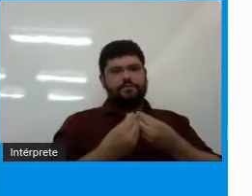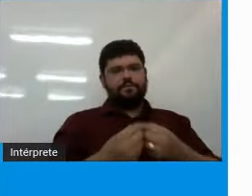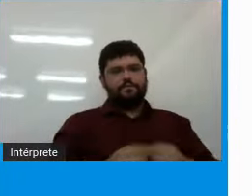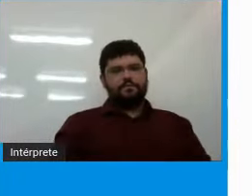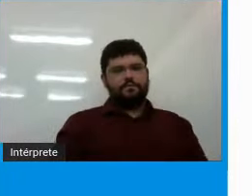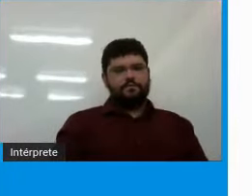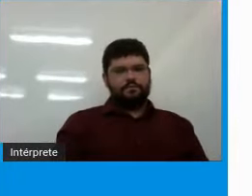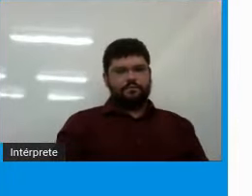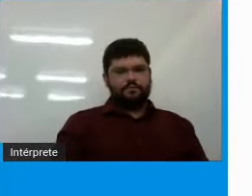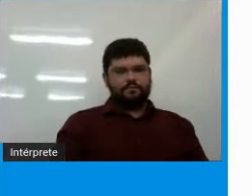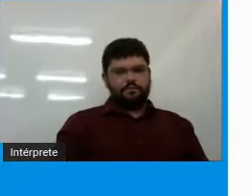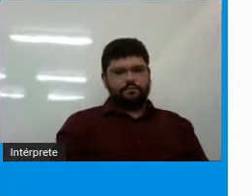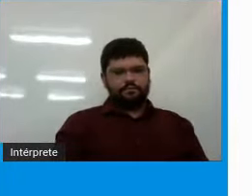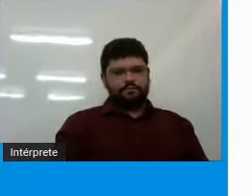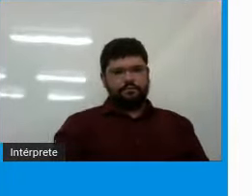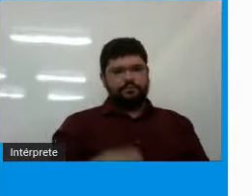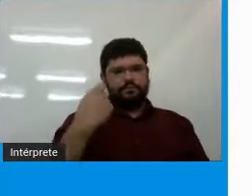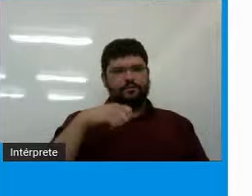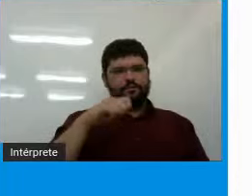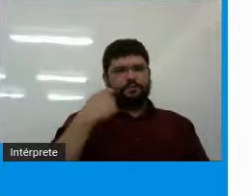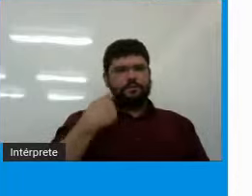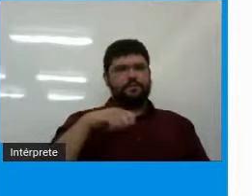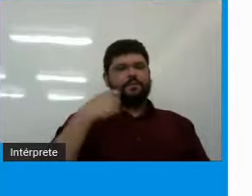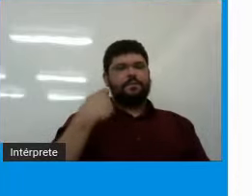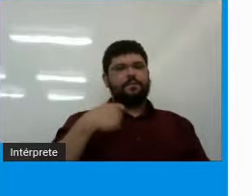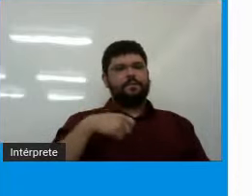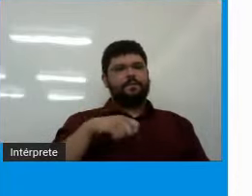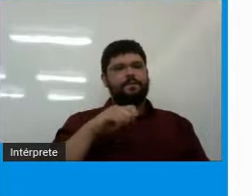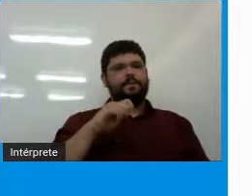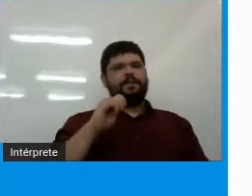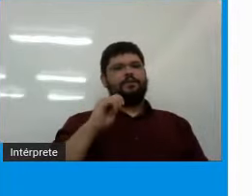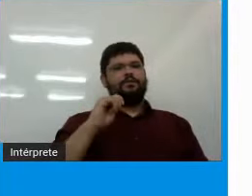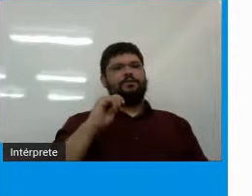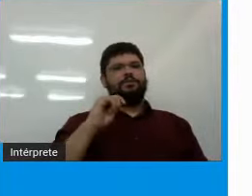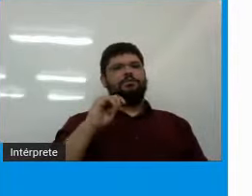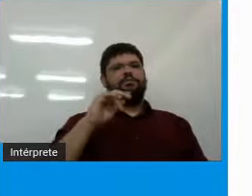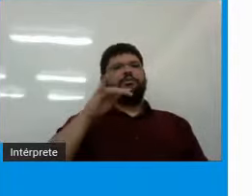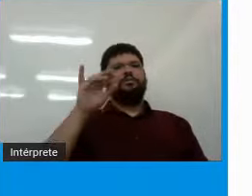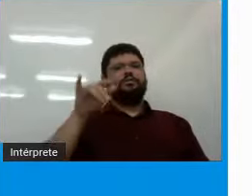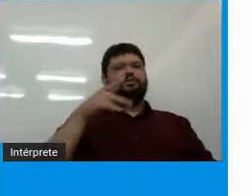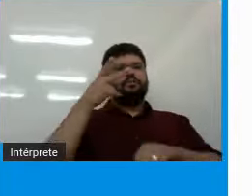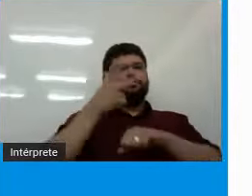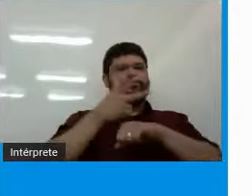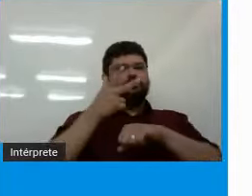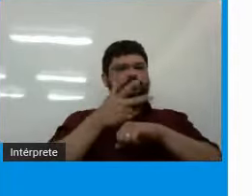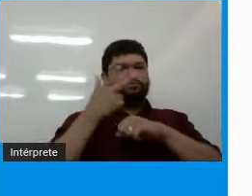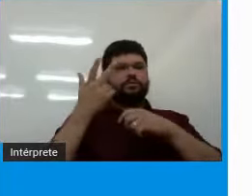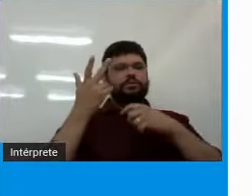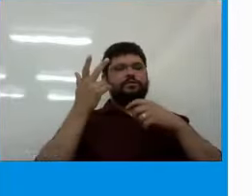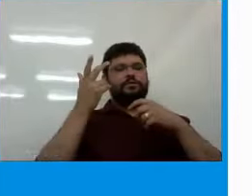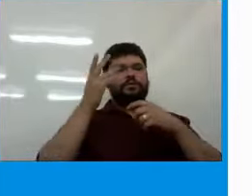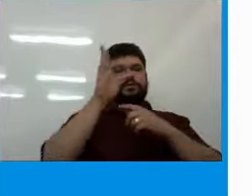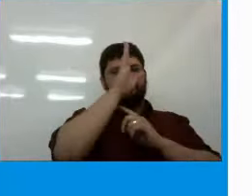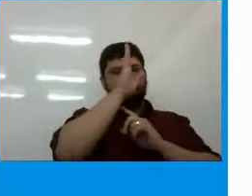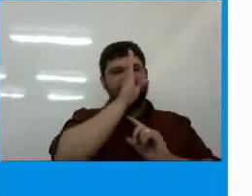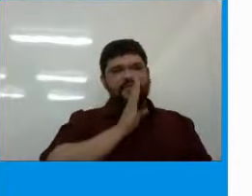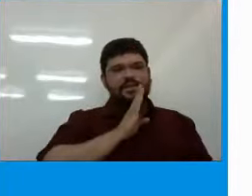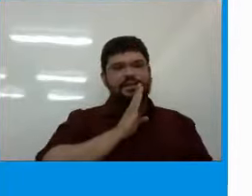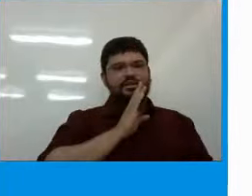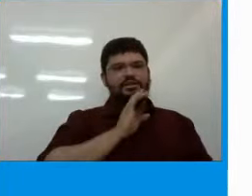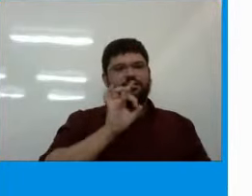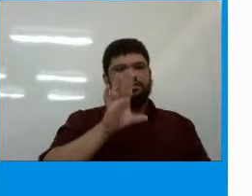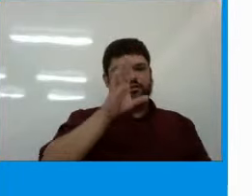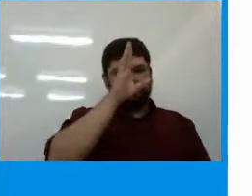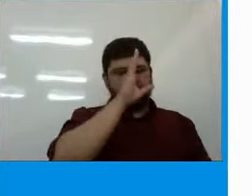ferramenta. Pessoal, precisamos trabalhar com imagens e vídeos, ícones gratuitos, liberados para